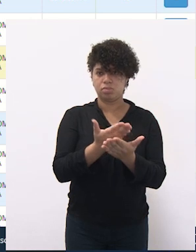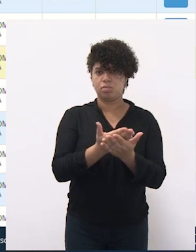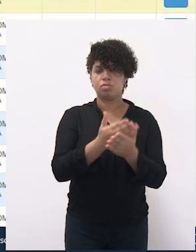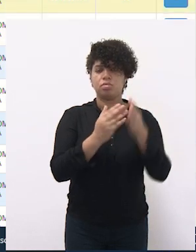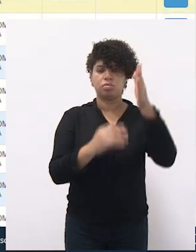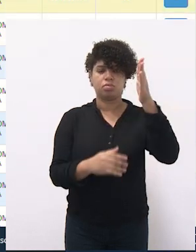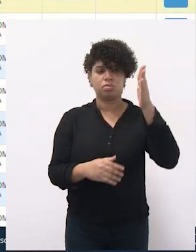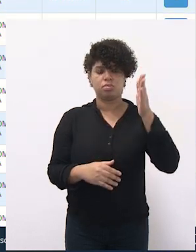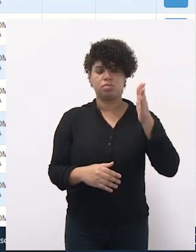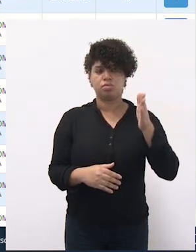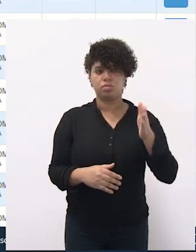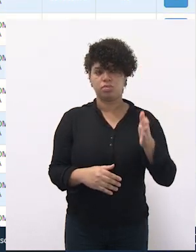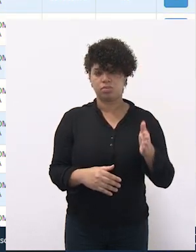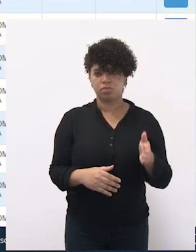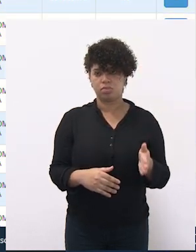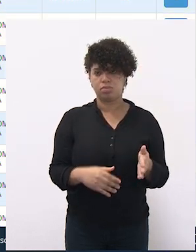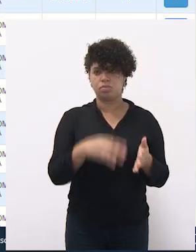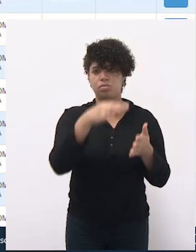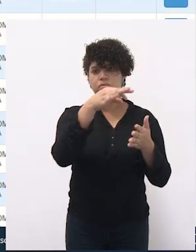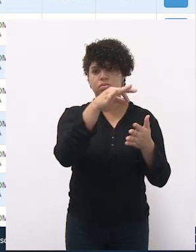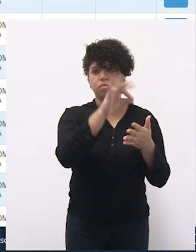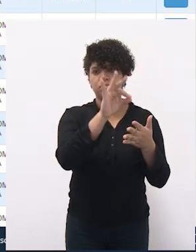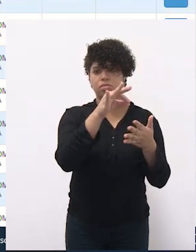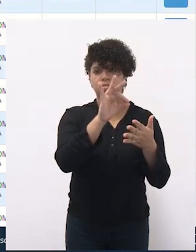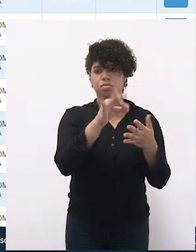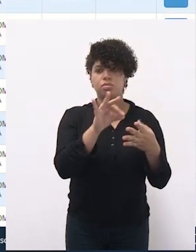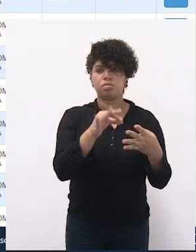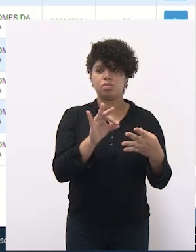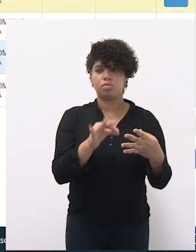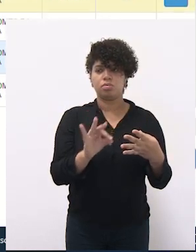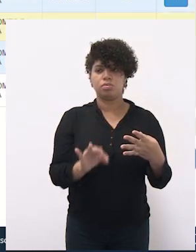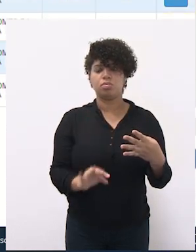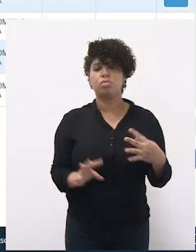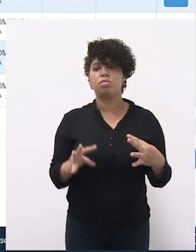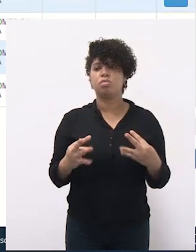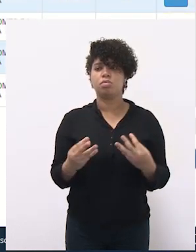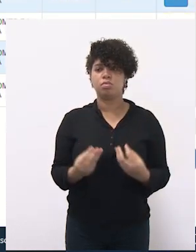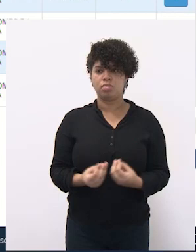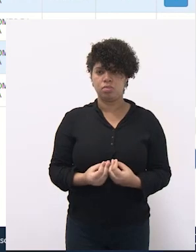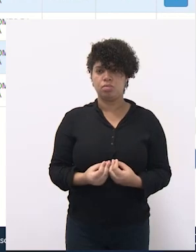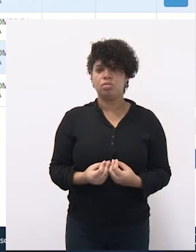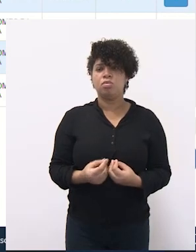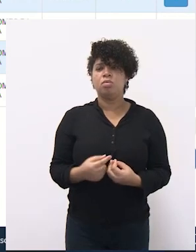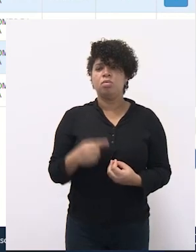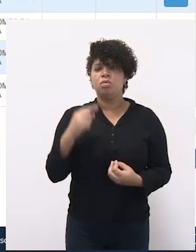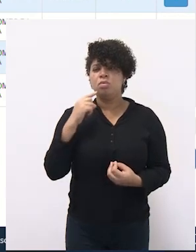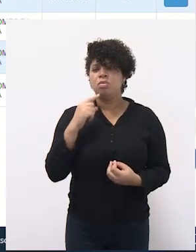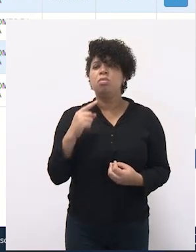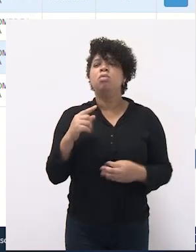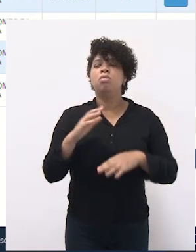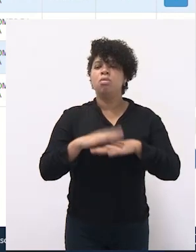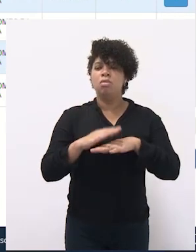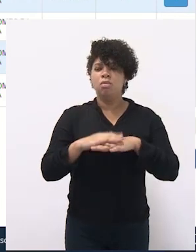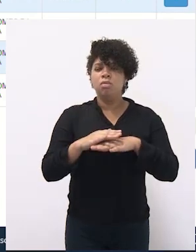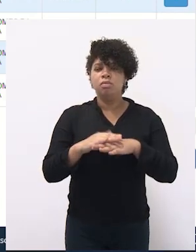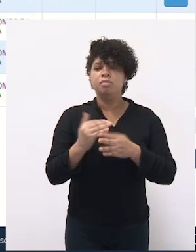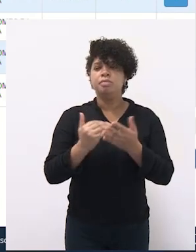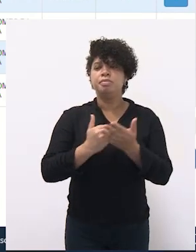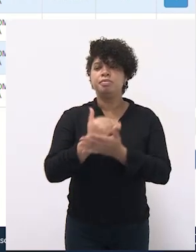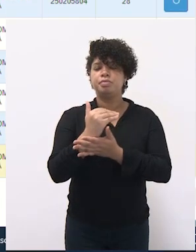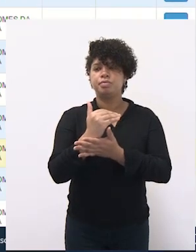séries. Você marca a caixinha de todos aqui em cima e vem embaixo, habilitar Google